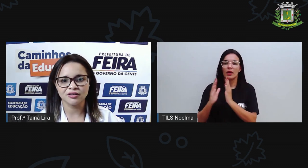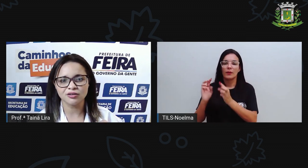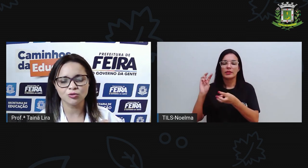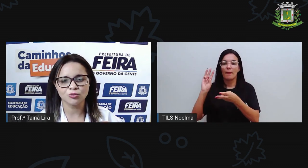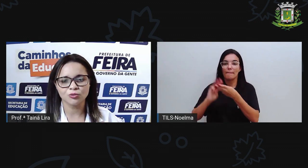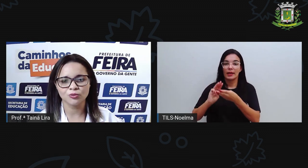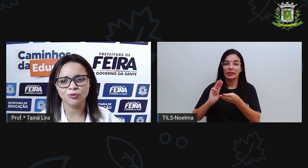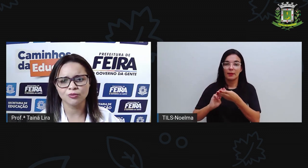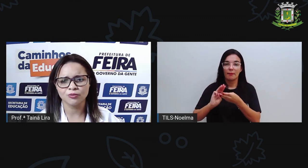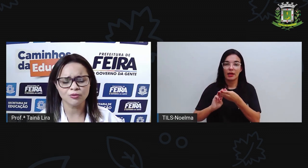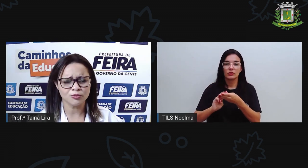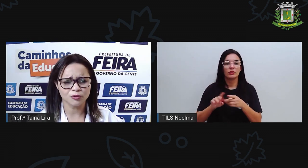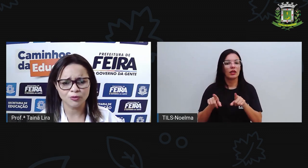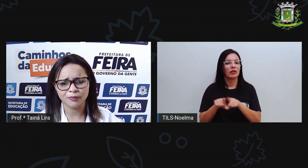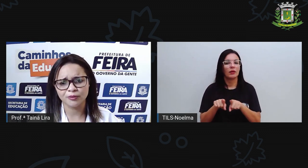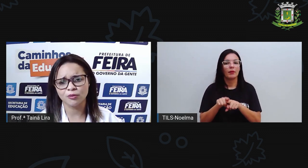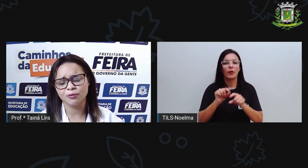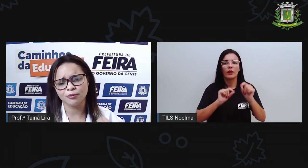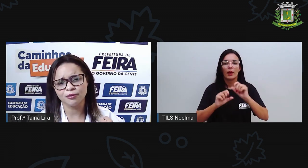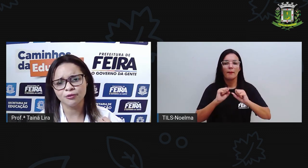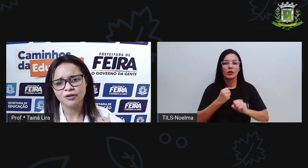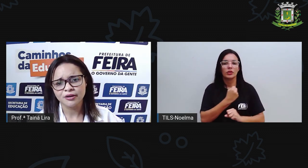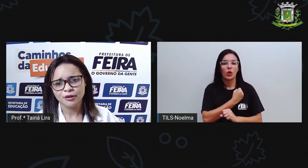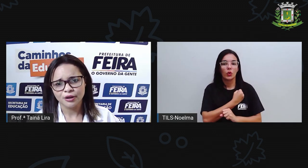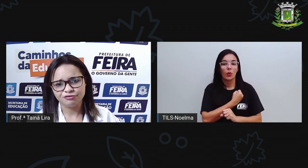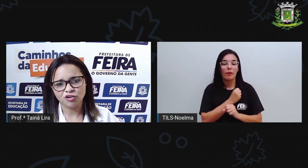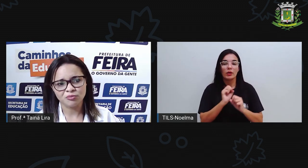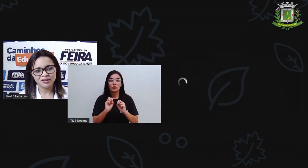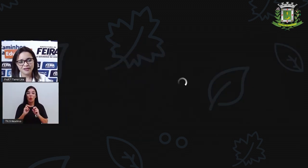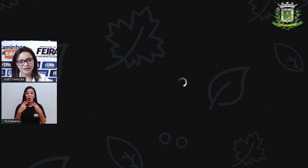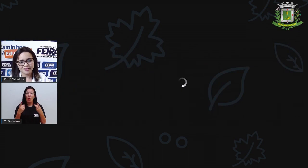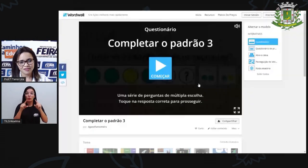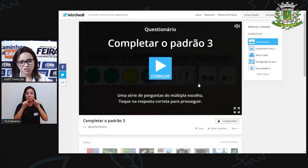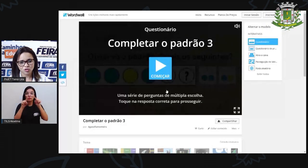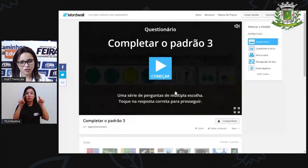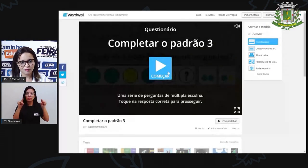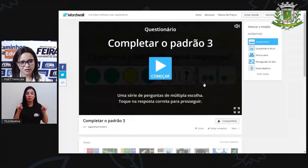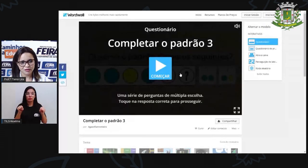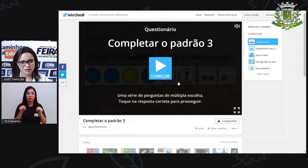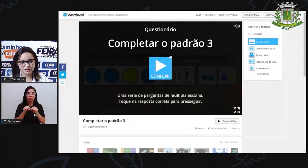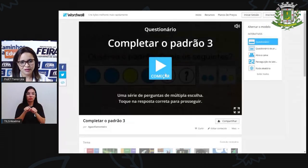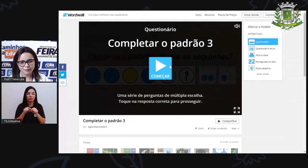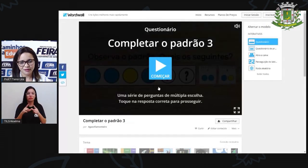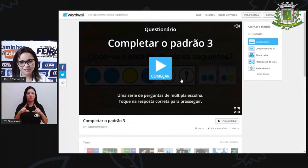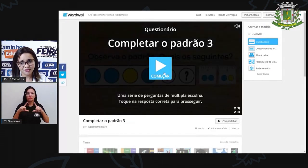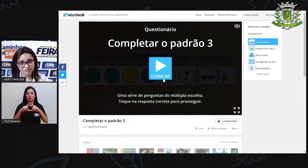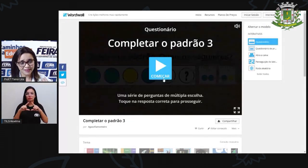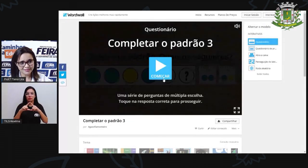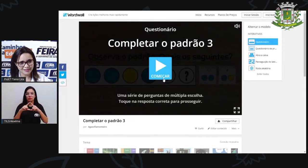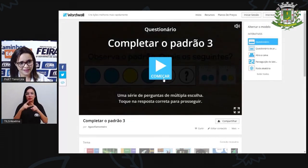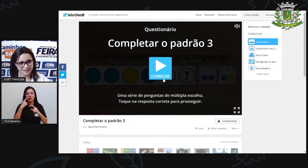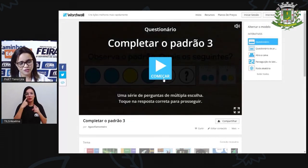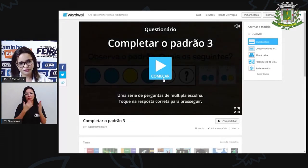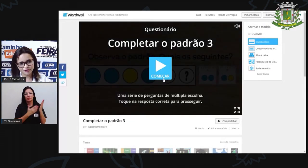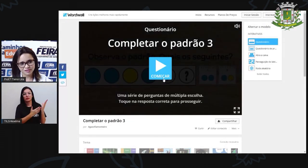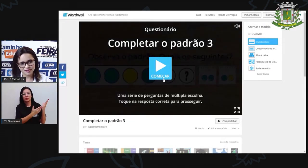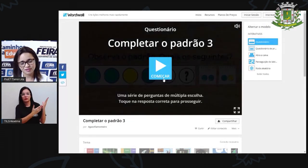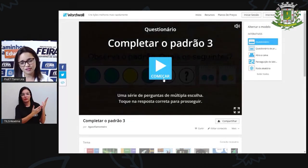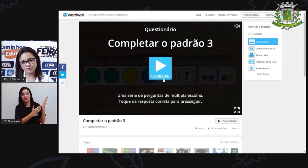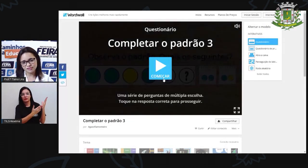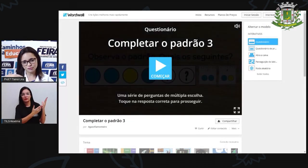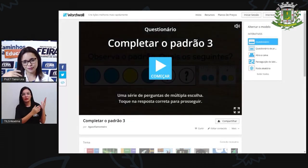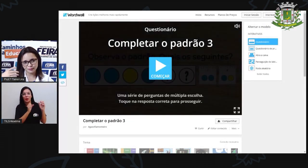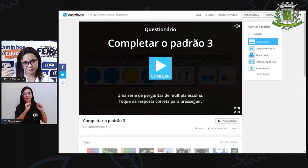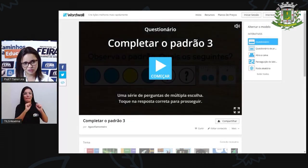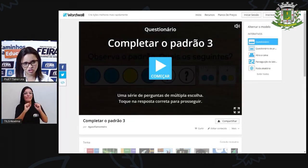matemática, tanto com número como com... forma que é esse joguinho aqui que está aparecendo na tela de vocês.